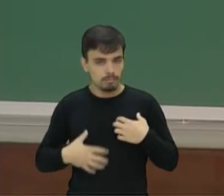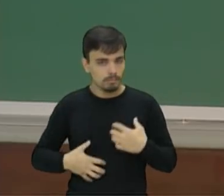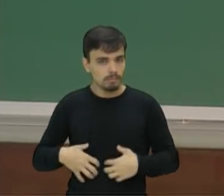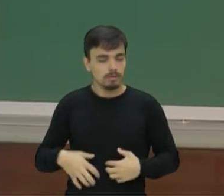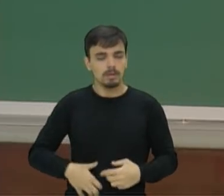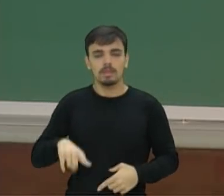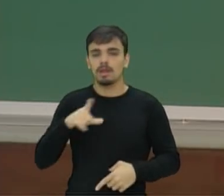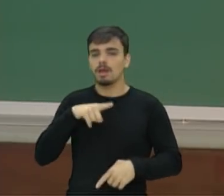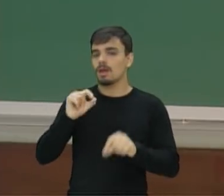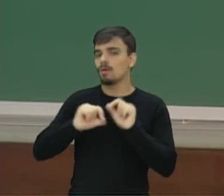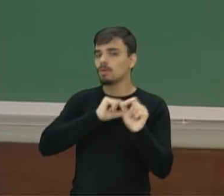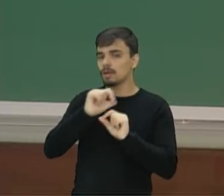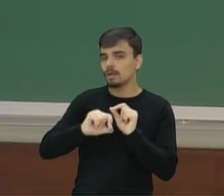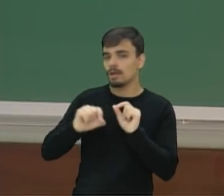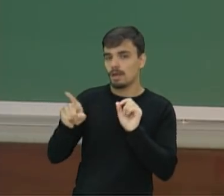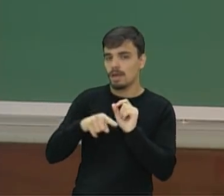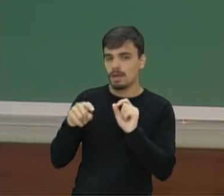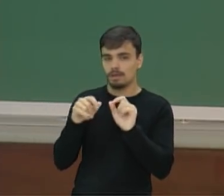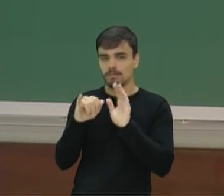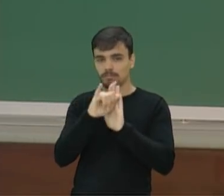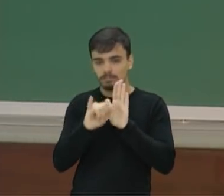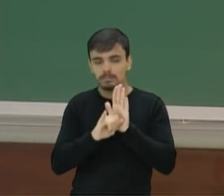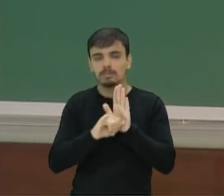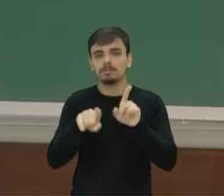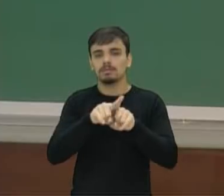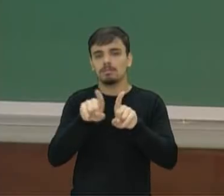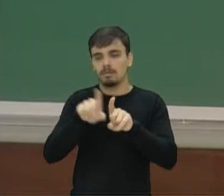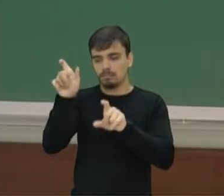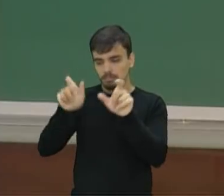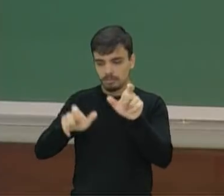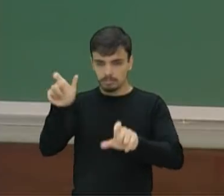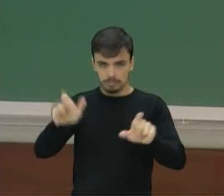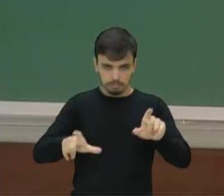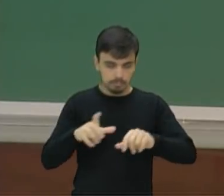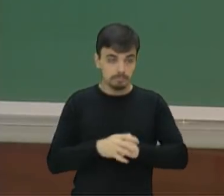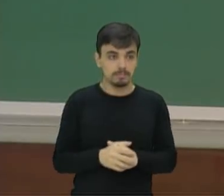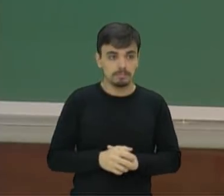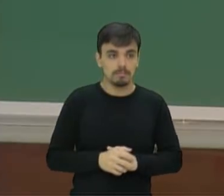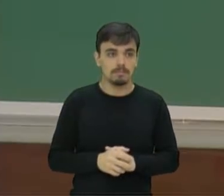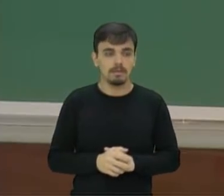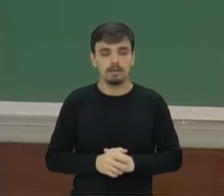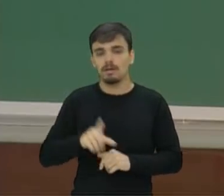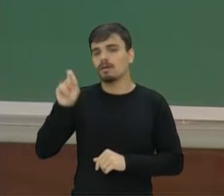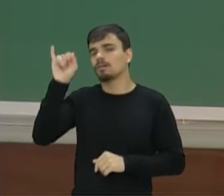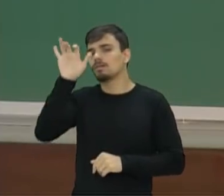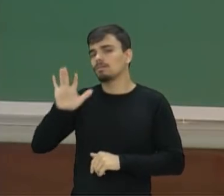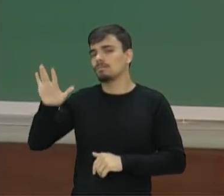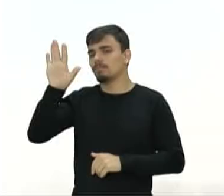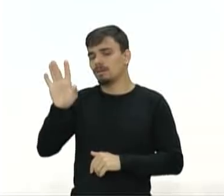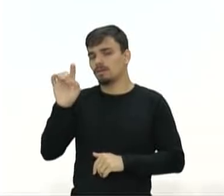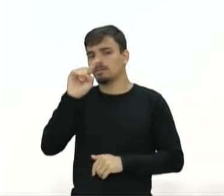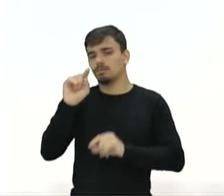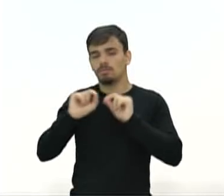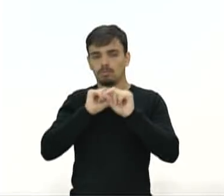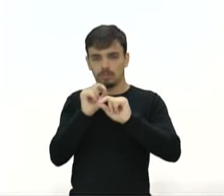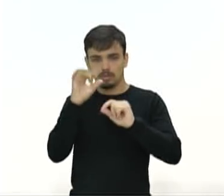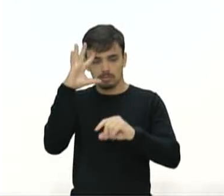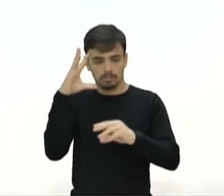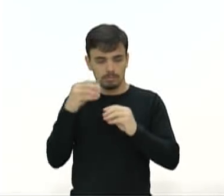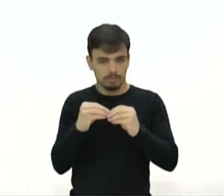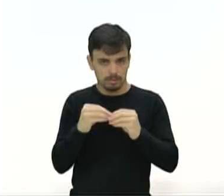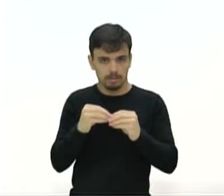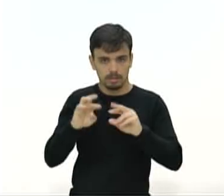ela é composta por instituições e indivíduos. Aqui é uma imagem para a gente entender a diferença